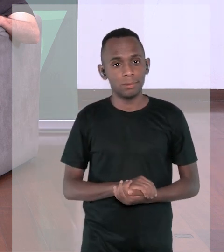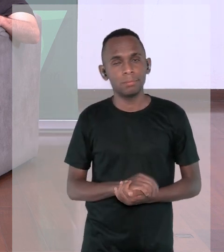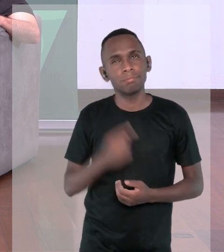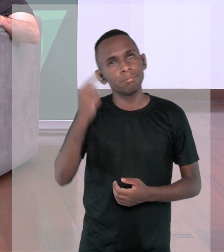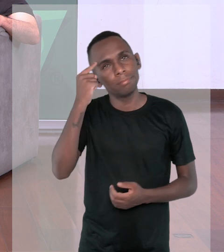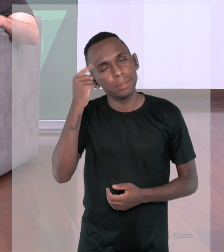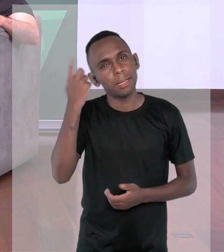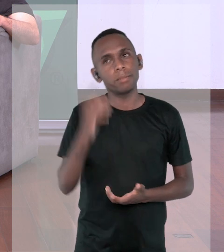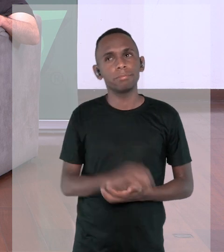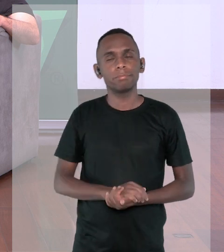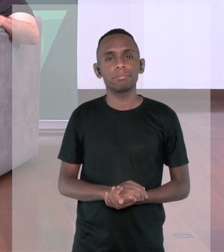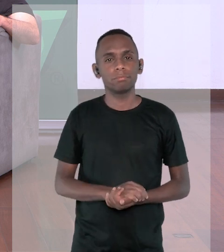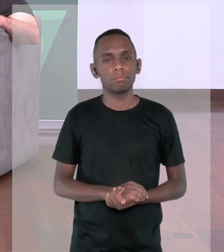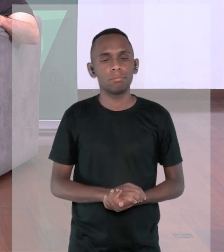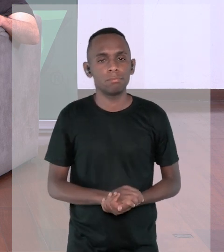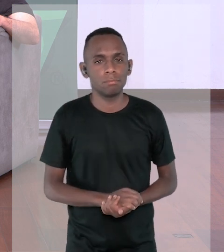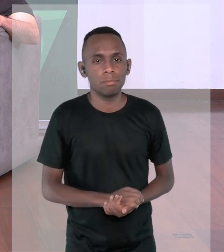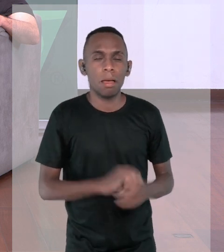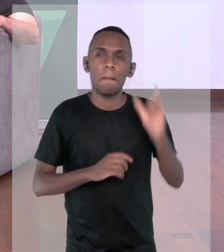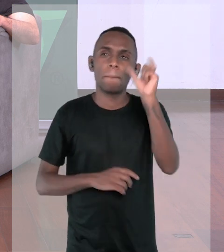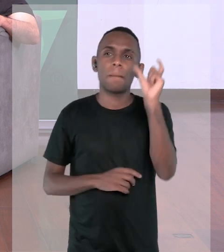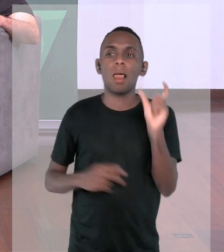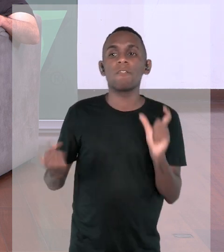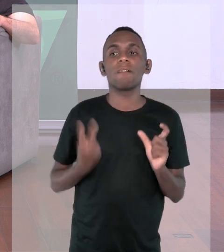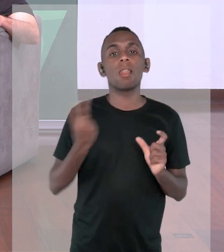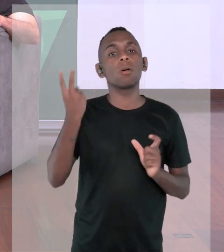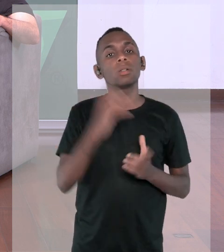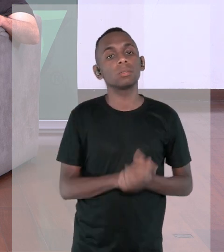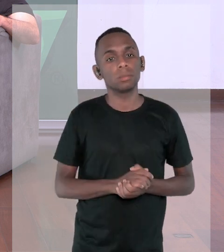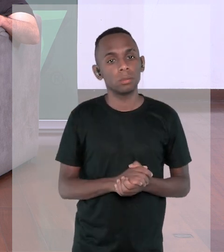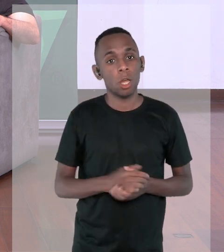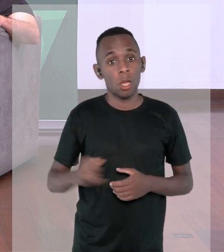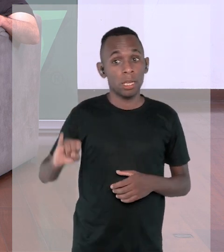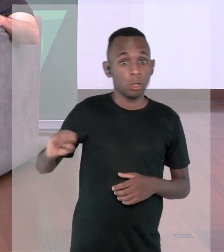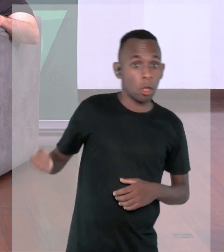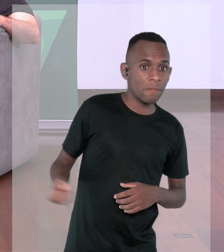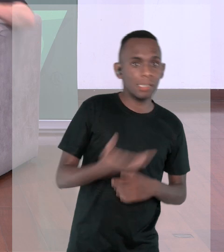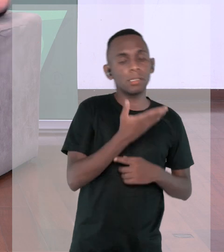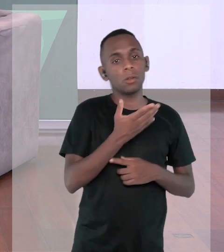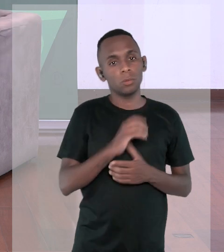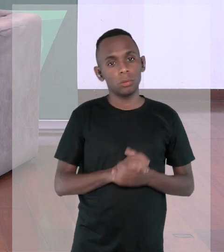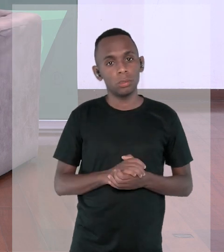vamos pensar em outro, não, palavras de valores aí, inovação,